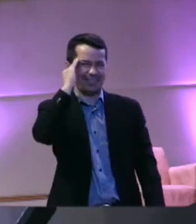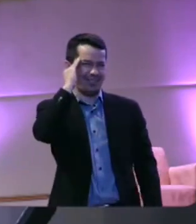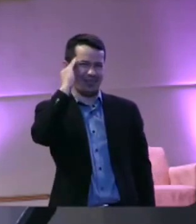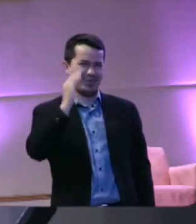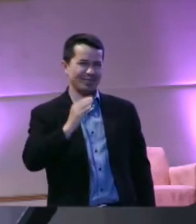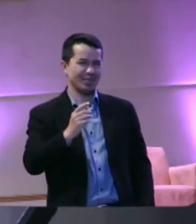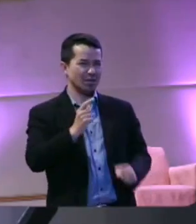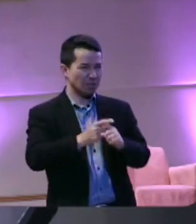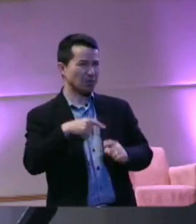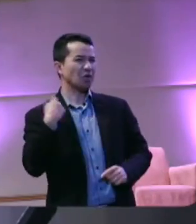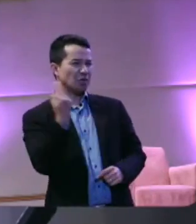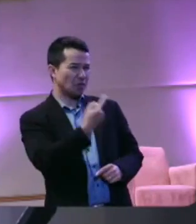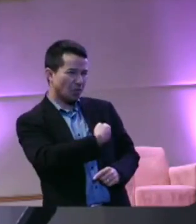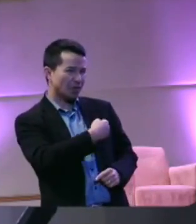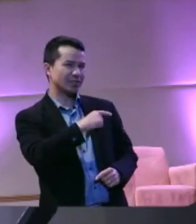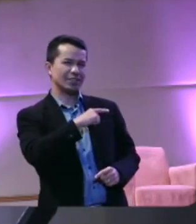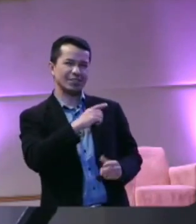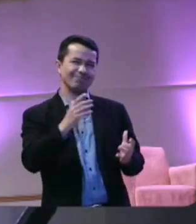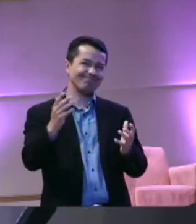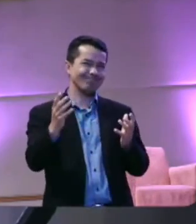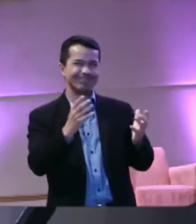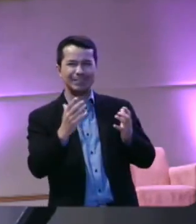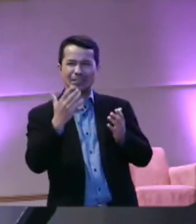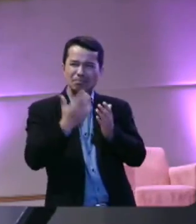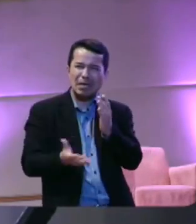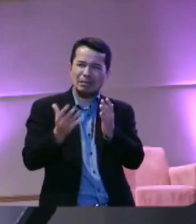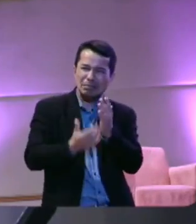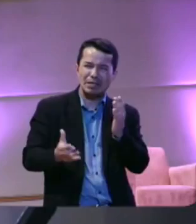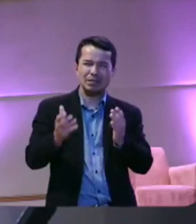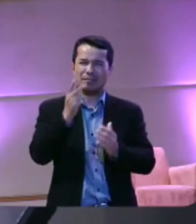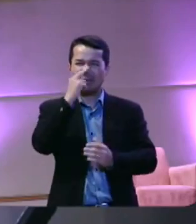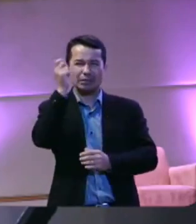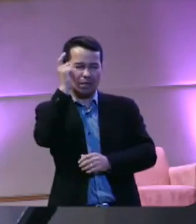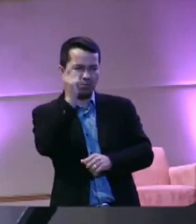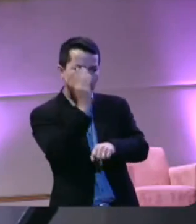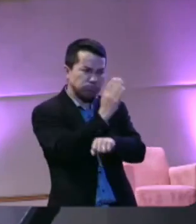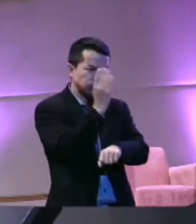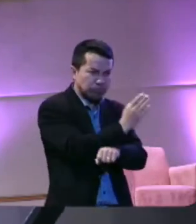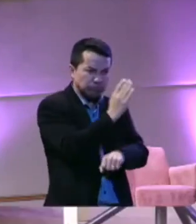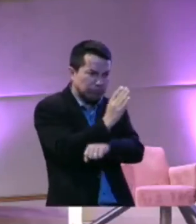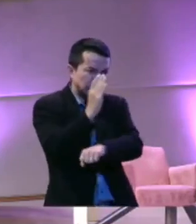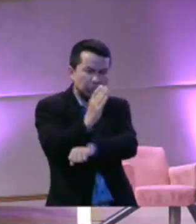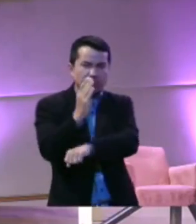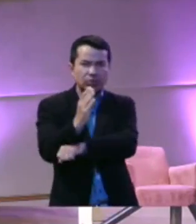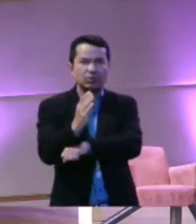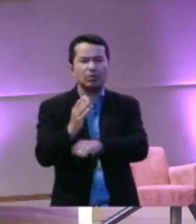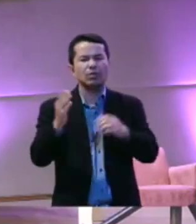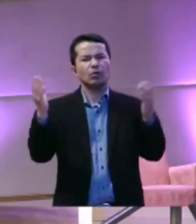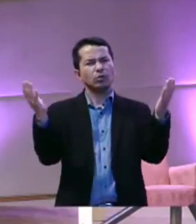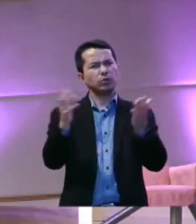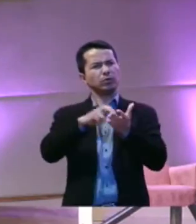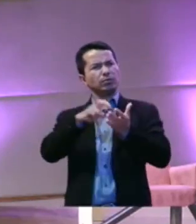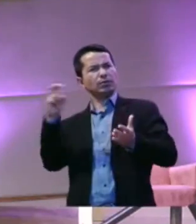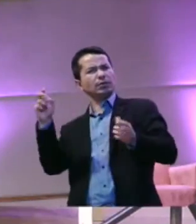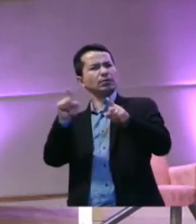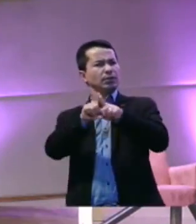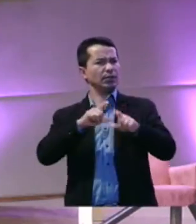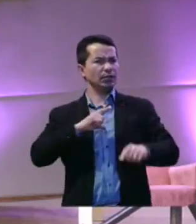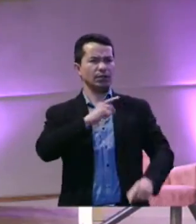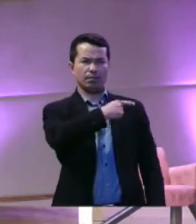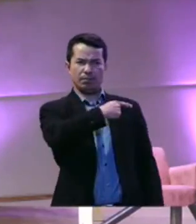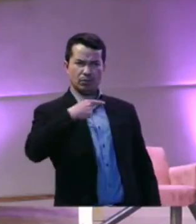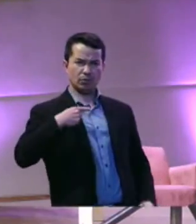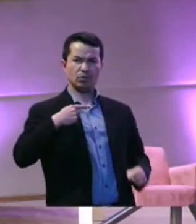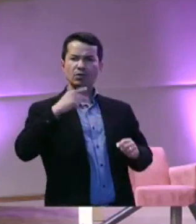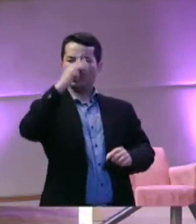Enquanto a glória de Deus está descendo, está se manifestando, como hoje o pastor Michel pregou falando sobre